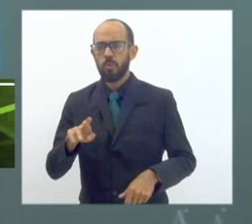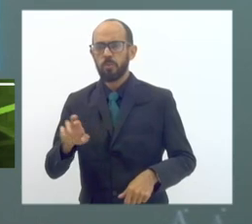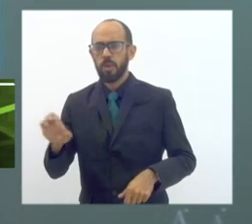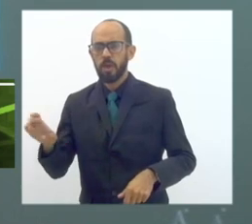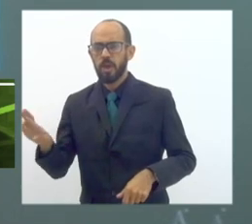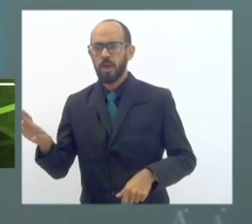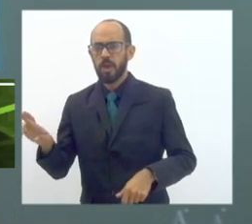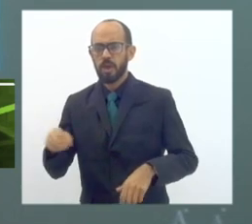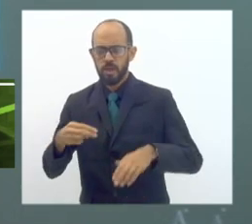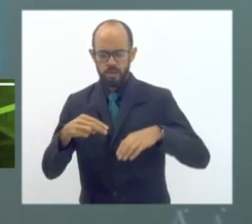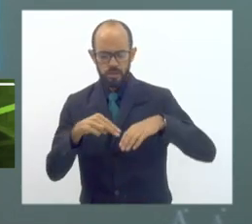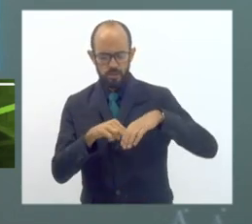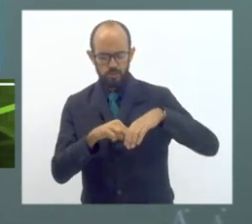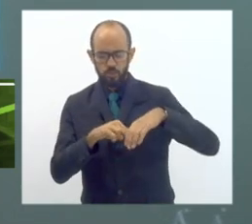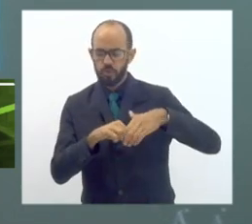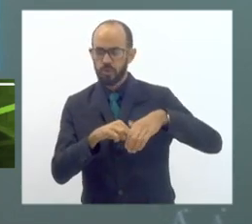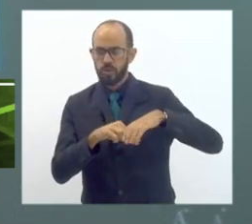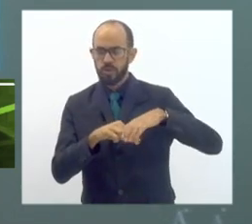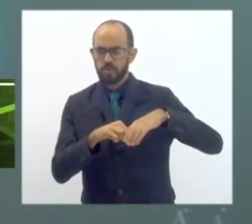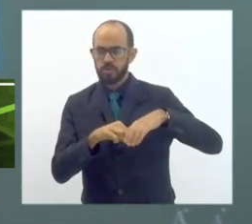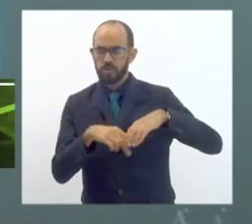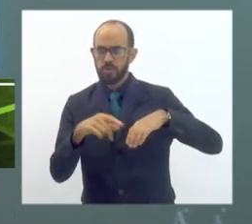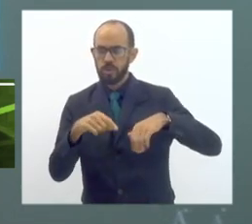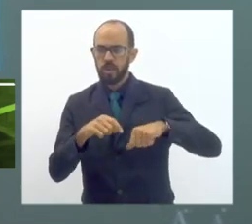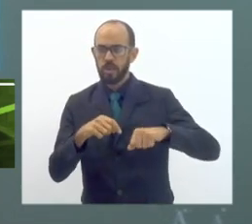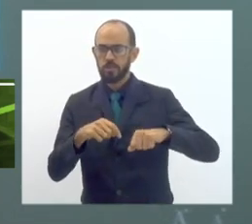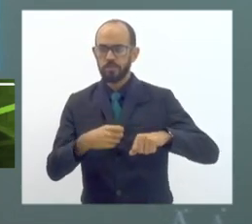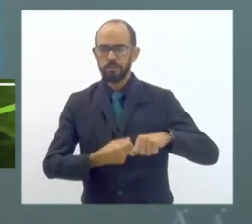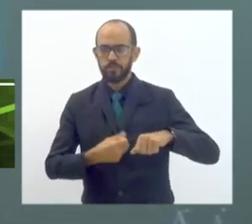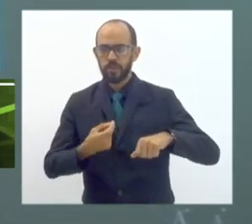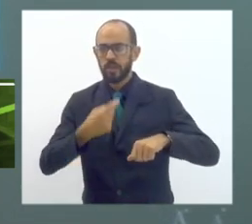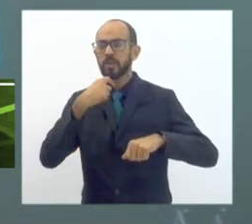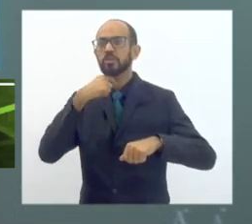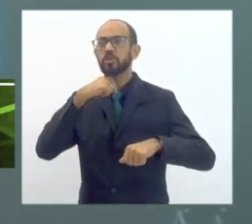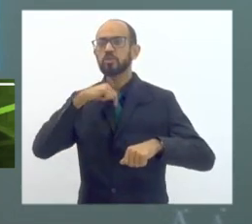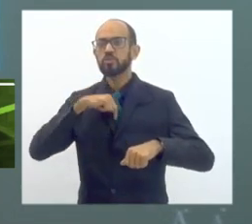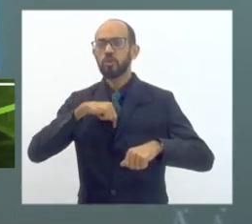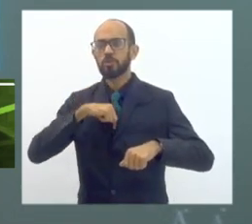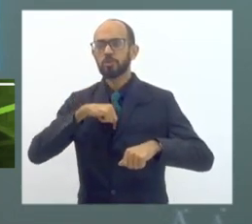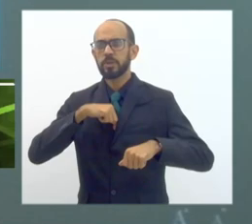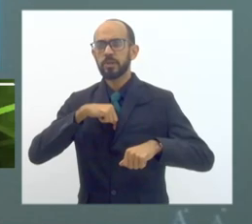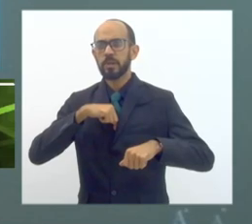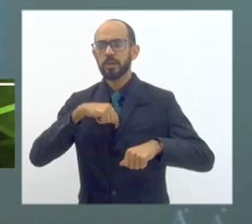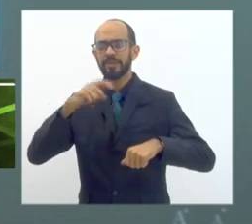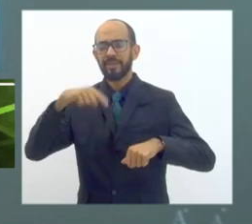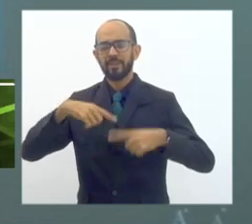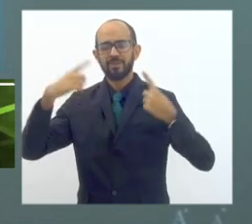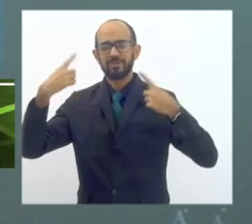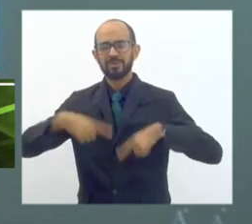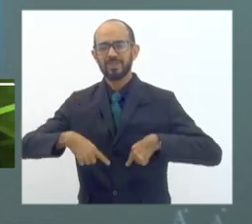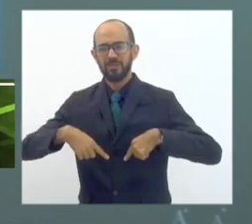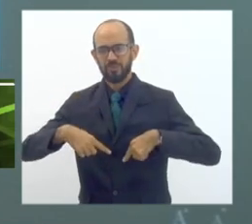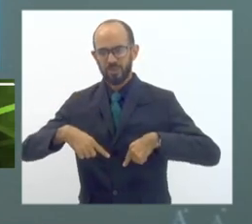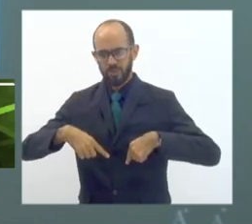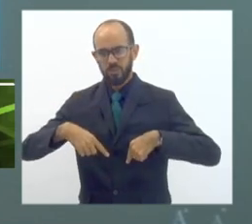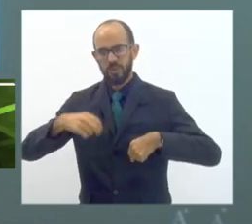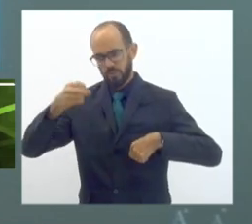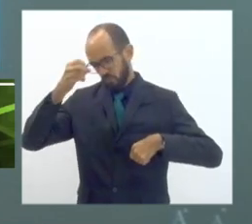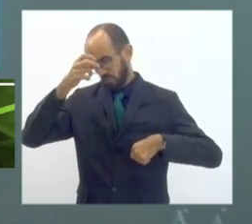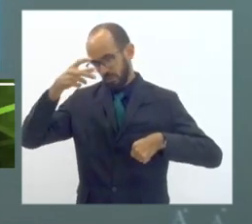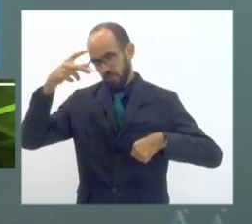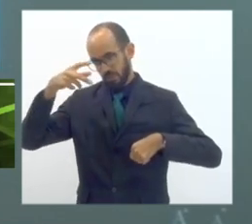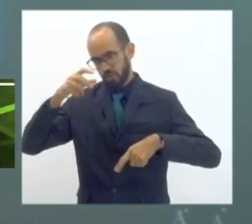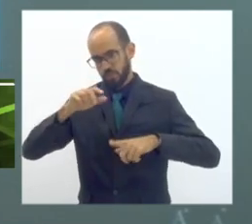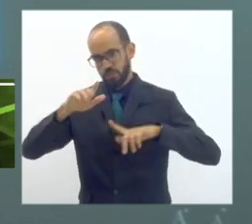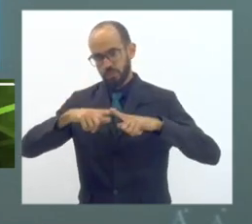ressonância magnética, tomografia, endoscopia digestiva alta e baixa, que é um desafio para o gestor. O